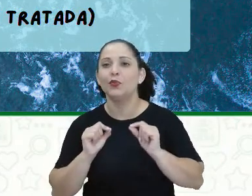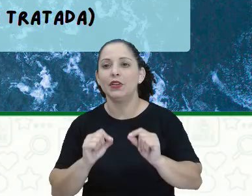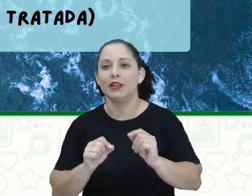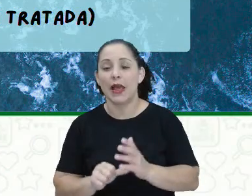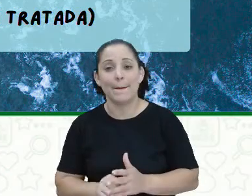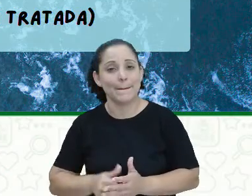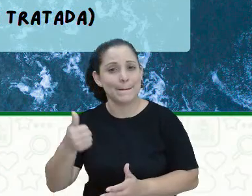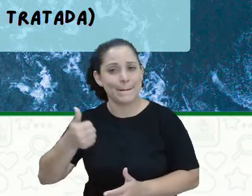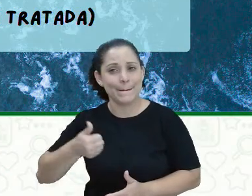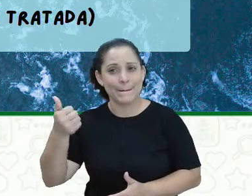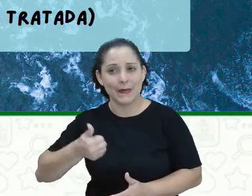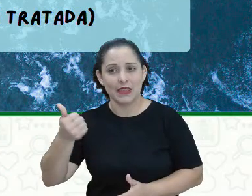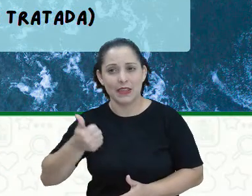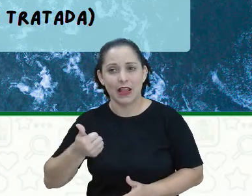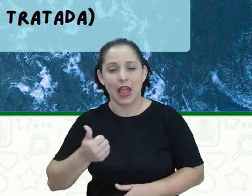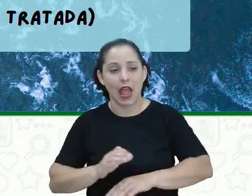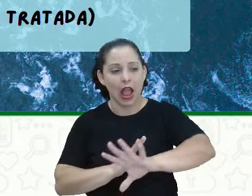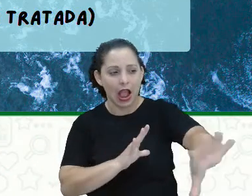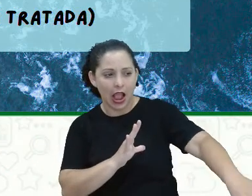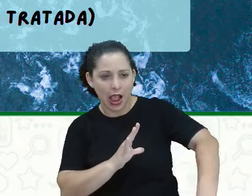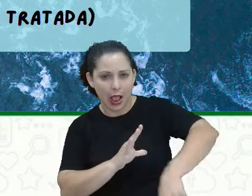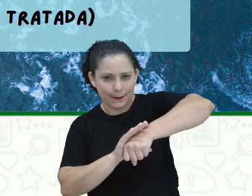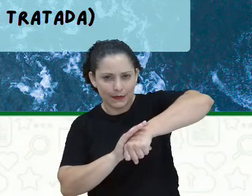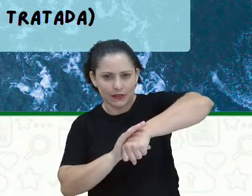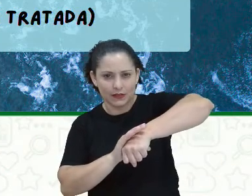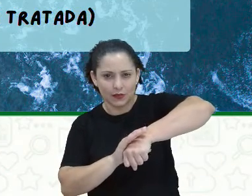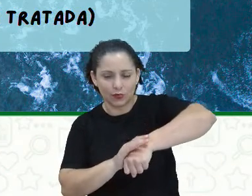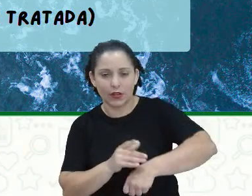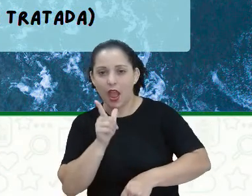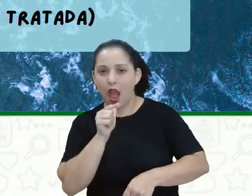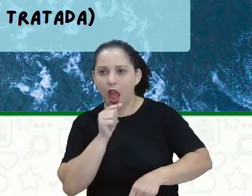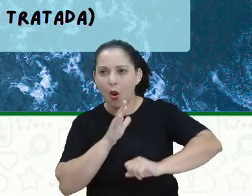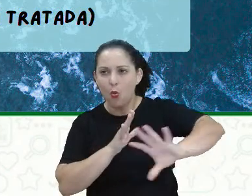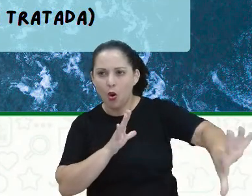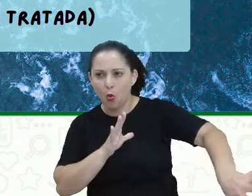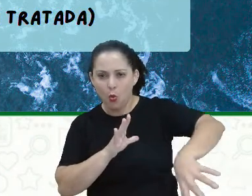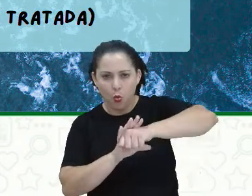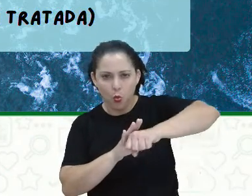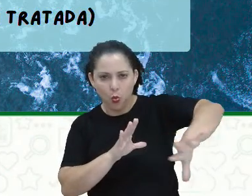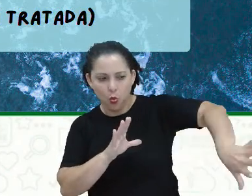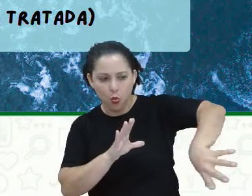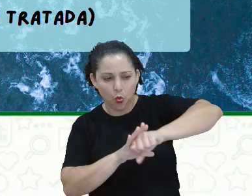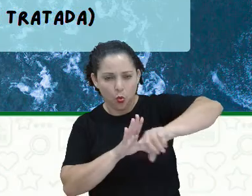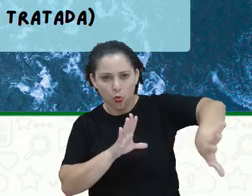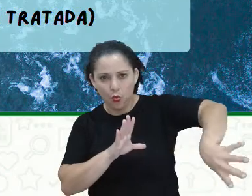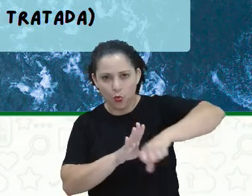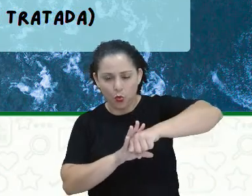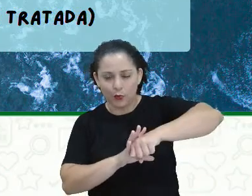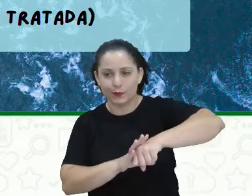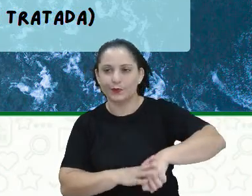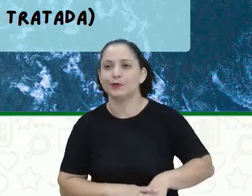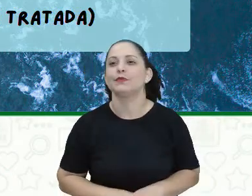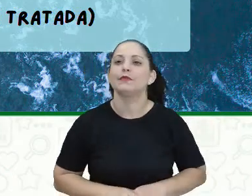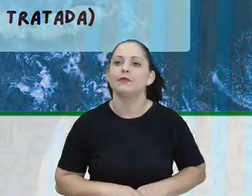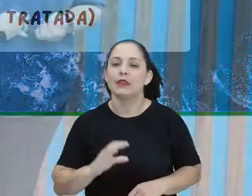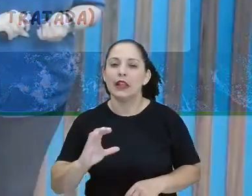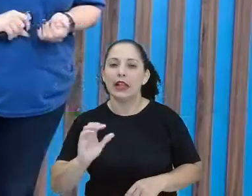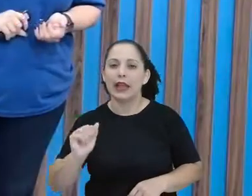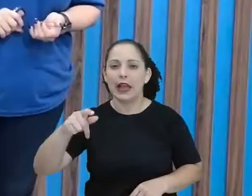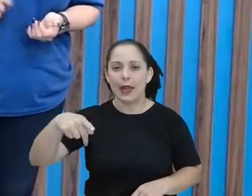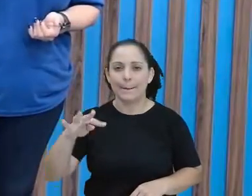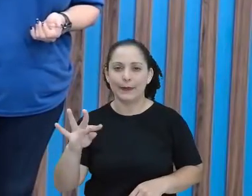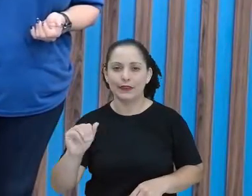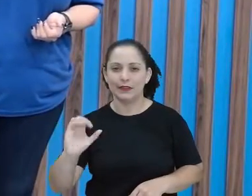primeira, né, etapa a captação e o bombeamento, que é o que acontece antes. Já pode jogar para mim aqui, Dani, por